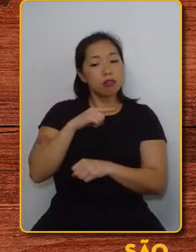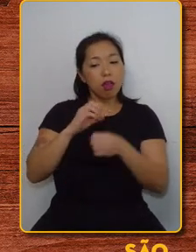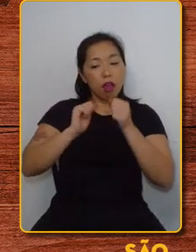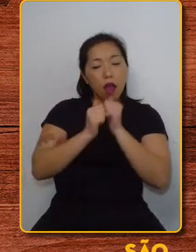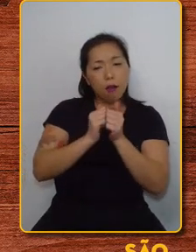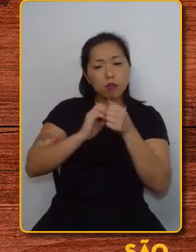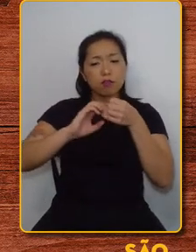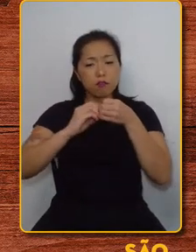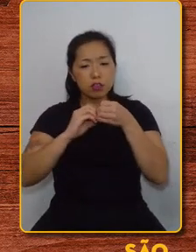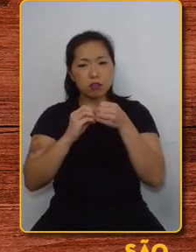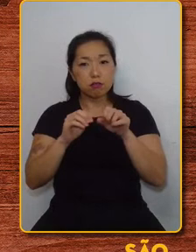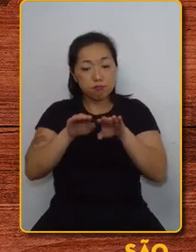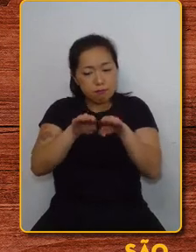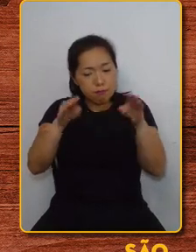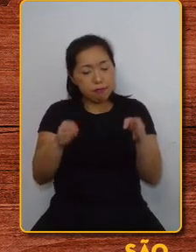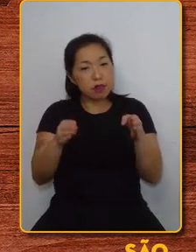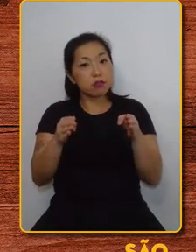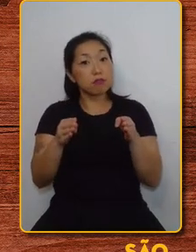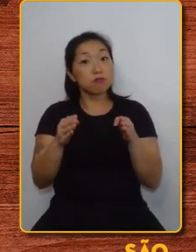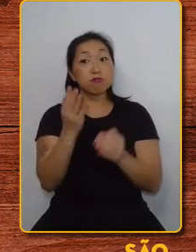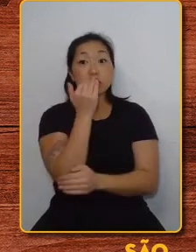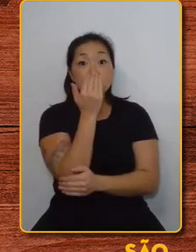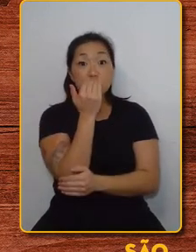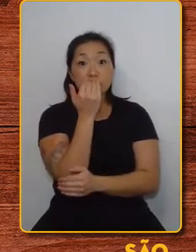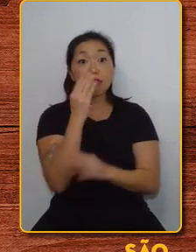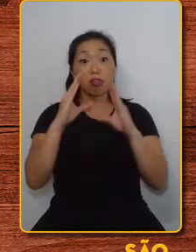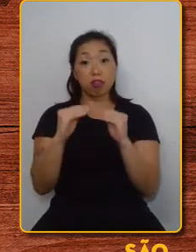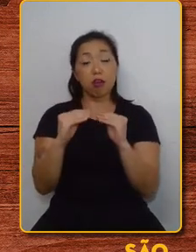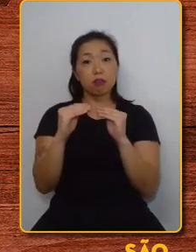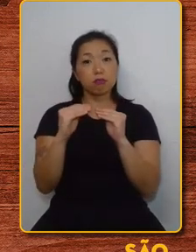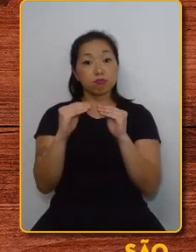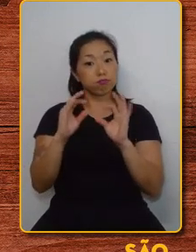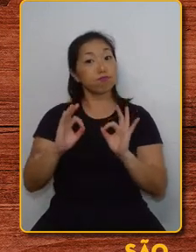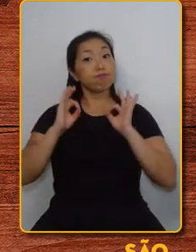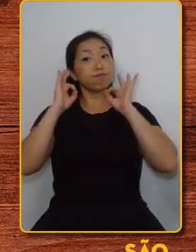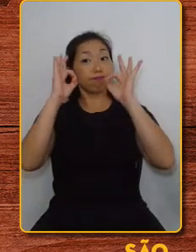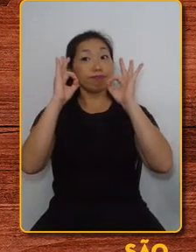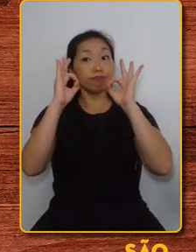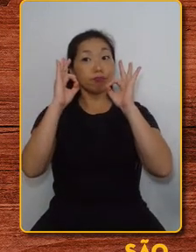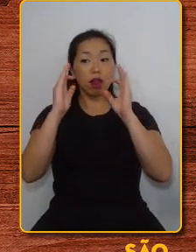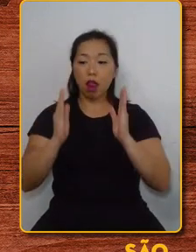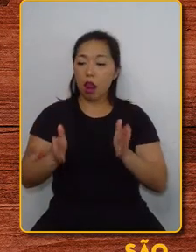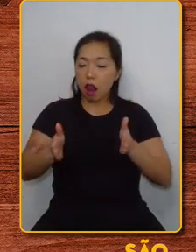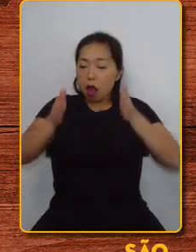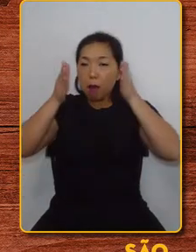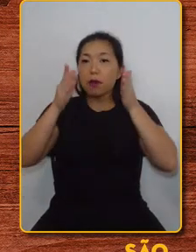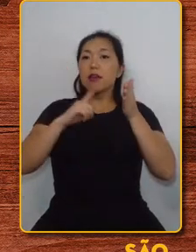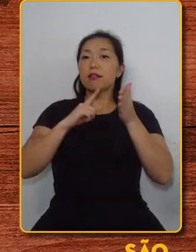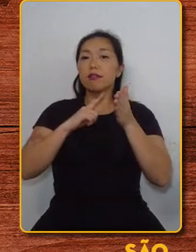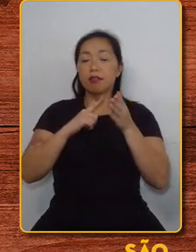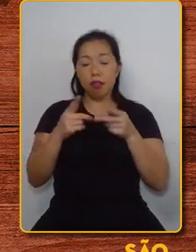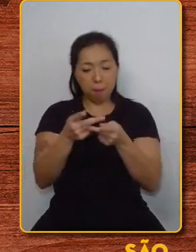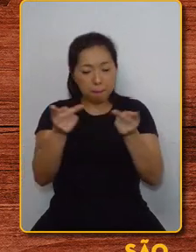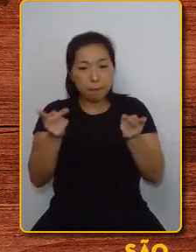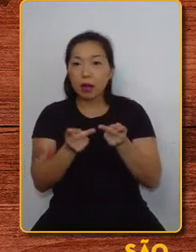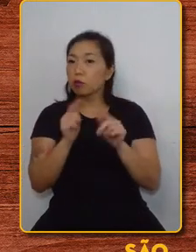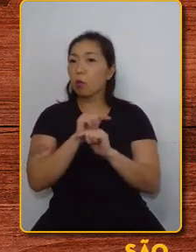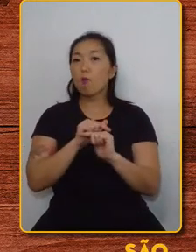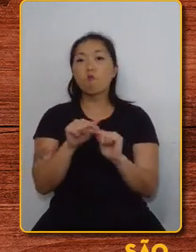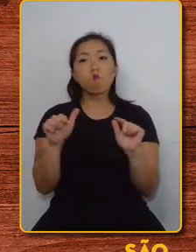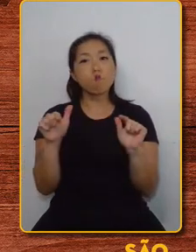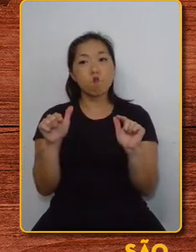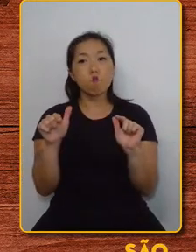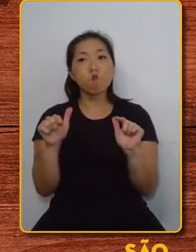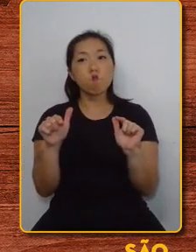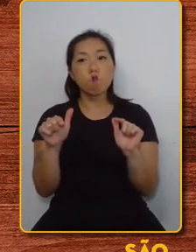mesa imponente de jantar. E no entorno, nas paredes, estão pendurados pratos vazios. E além disso, a gente vê